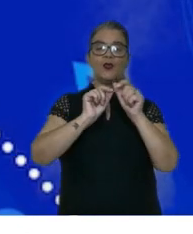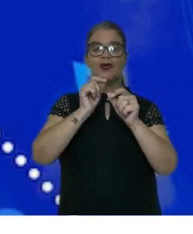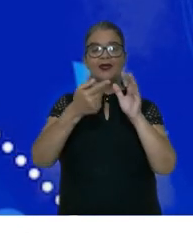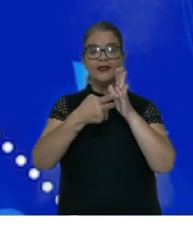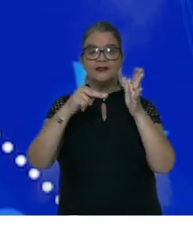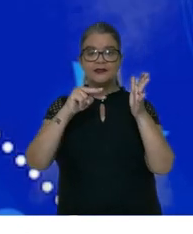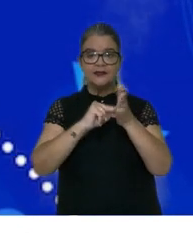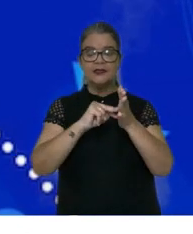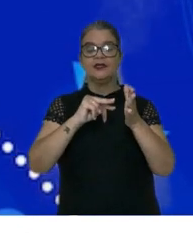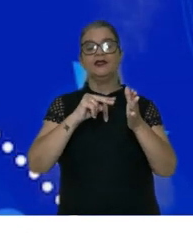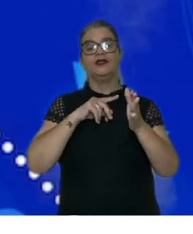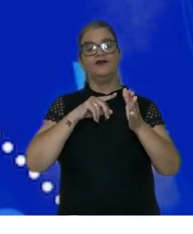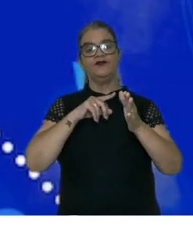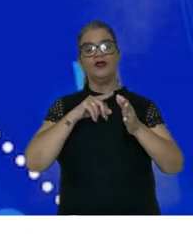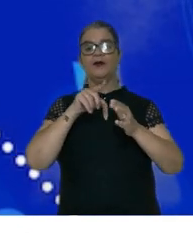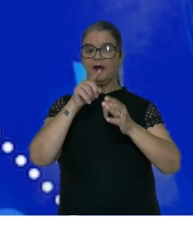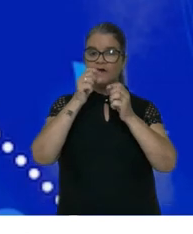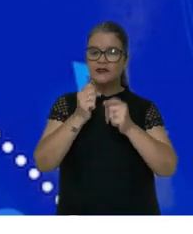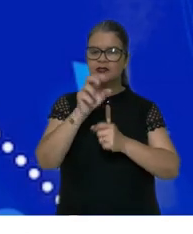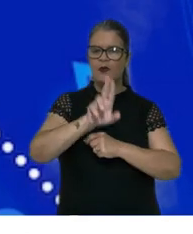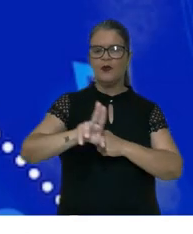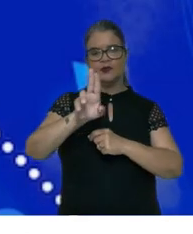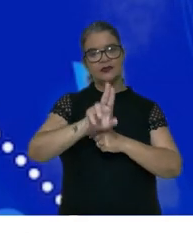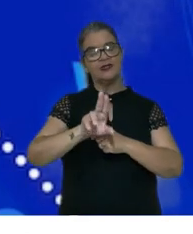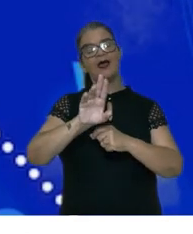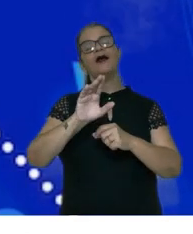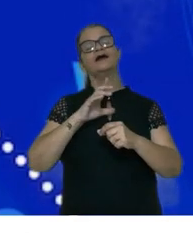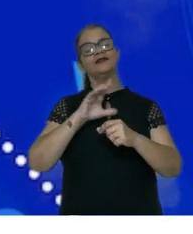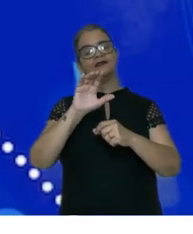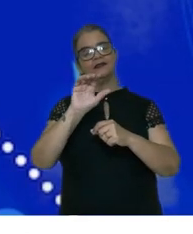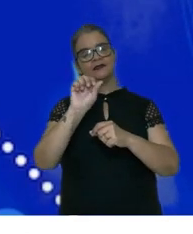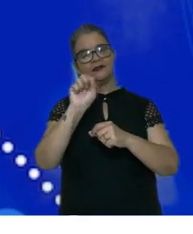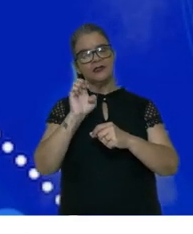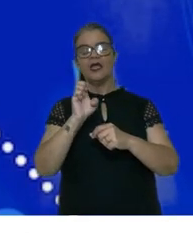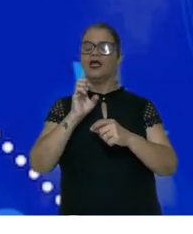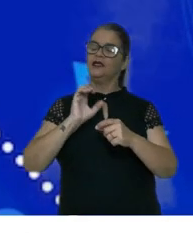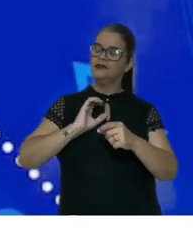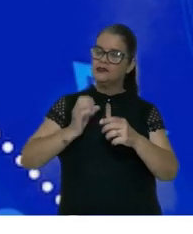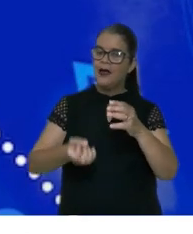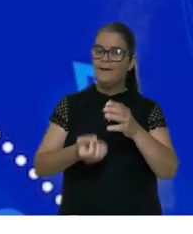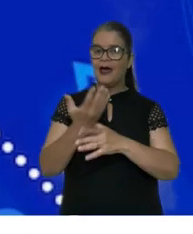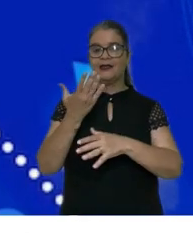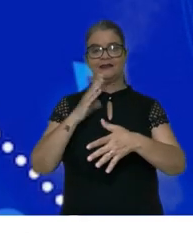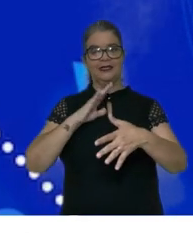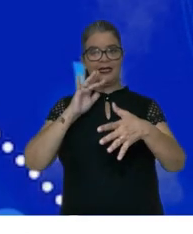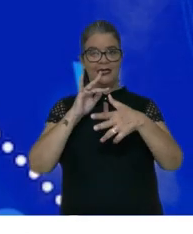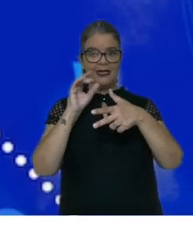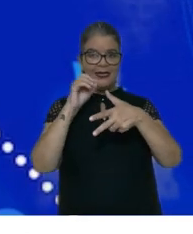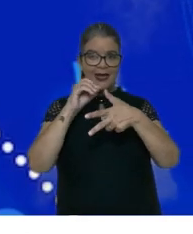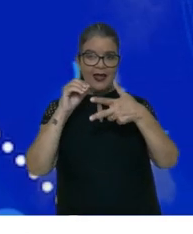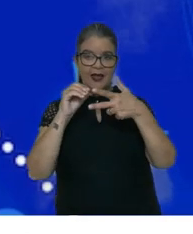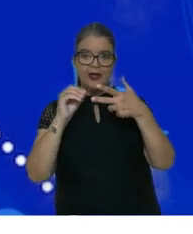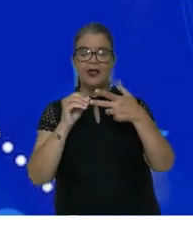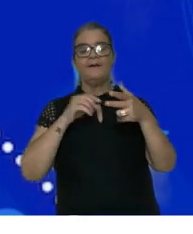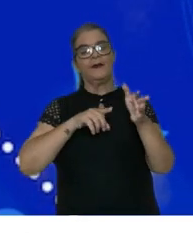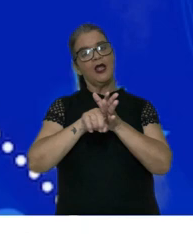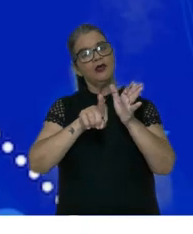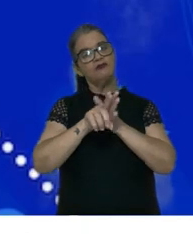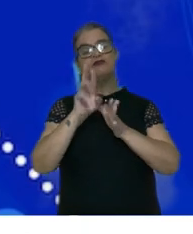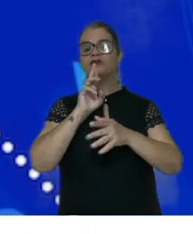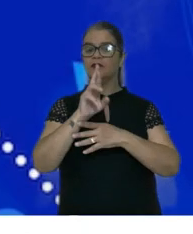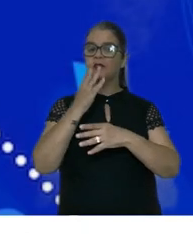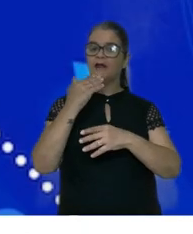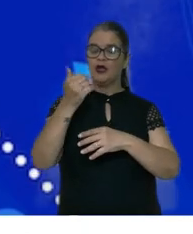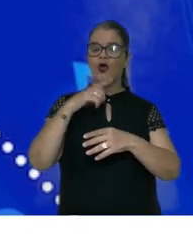para a gente, para que você possa usar, caso eles apareçam na sua prova, para responder melhor as suas questões. O primeiro